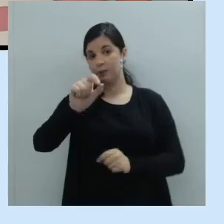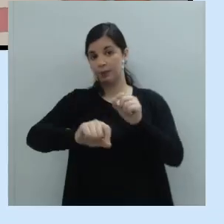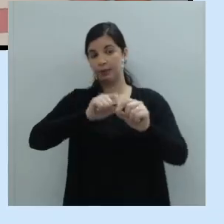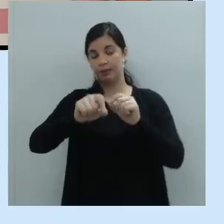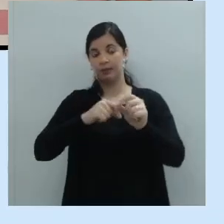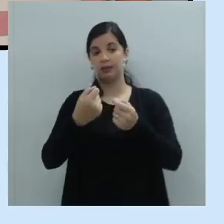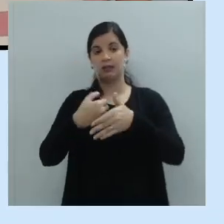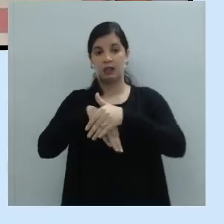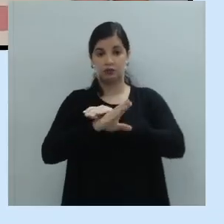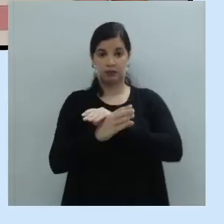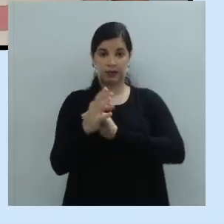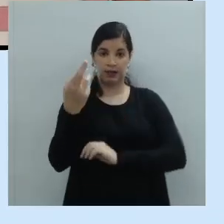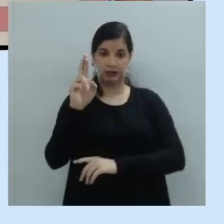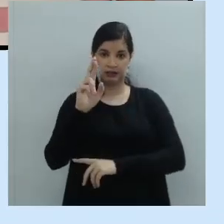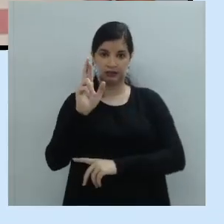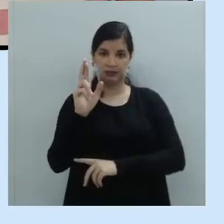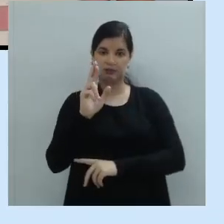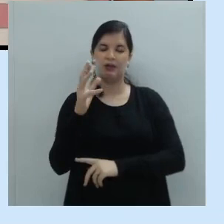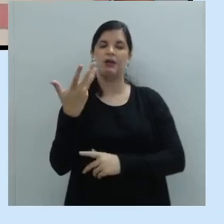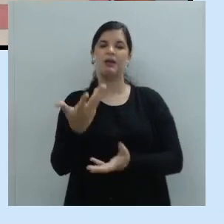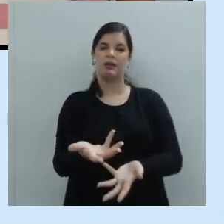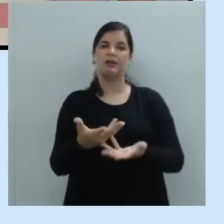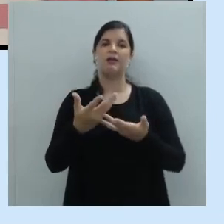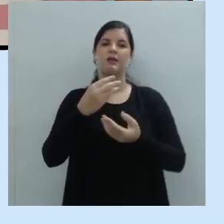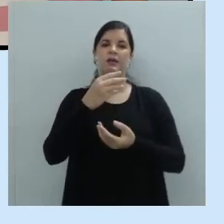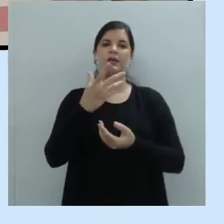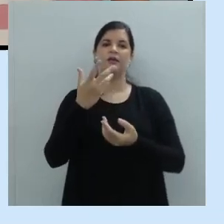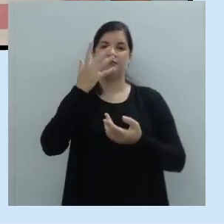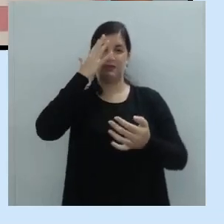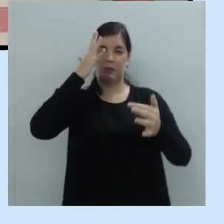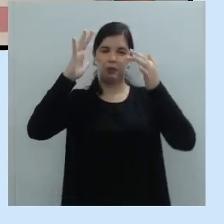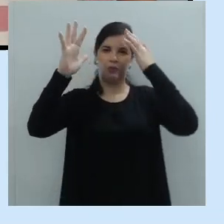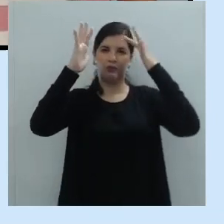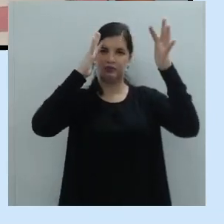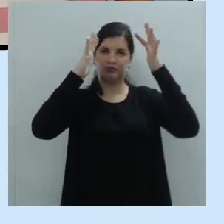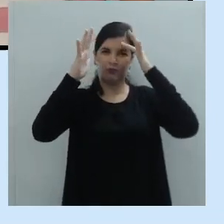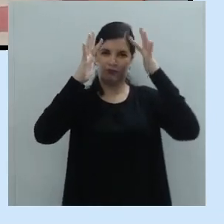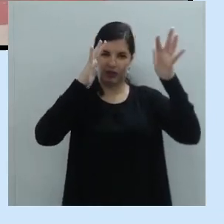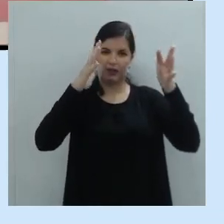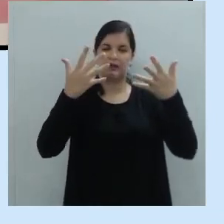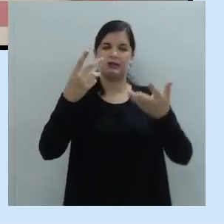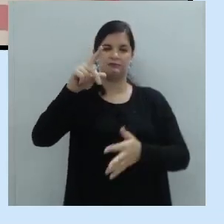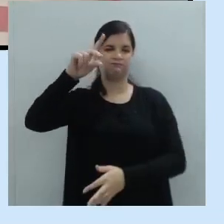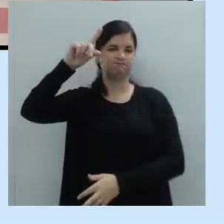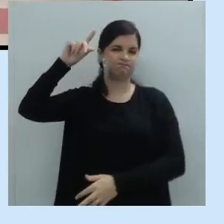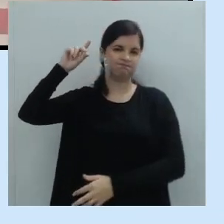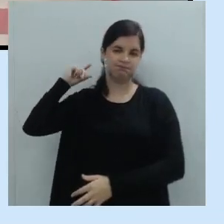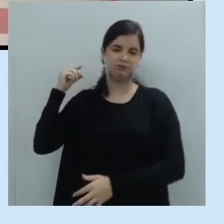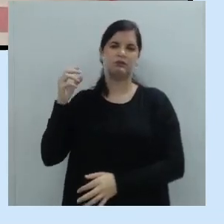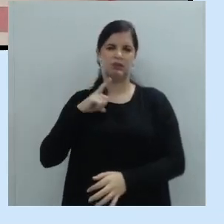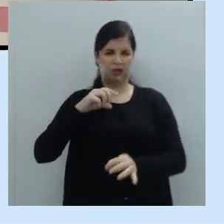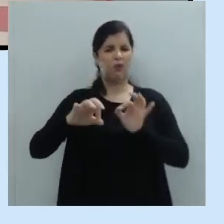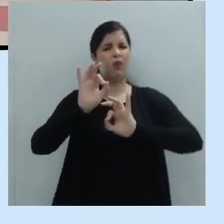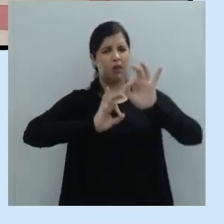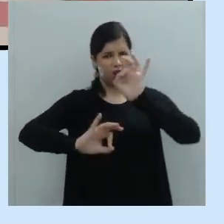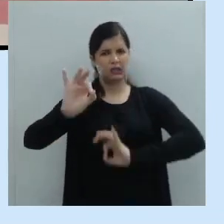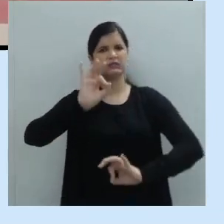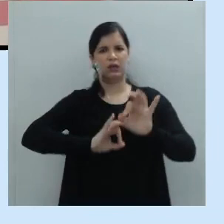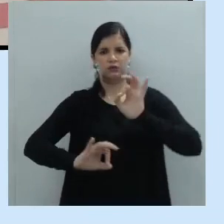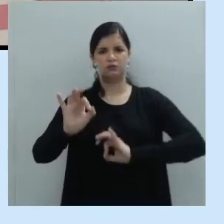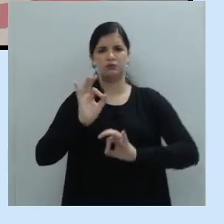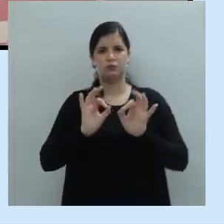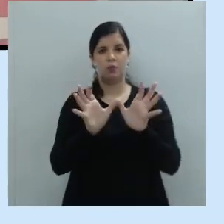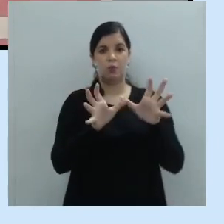tradição religiosa, essa tradição místico-filosófica, esotérica, ela se organiza, certo?